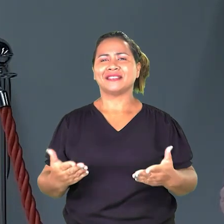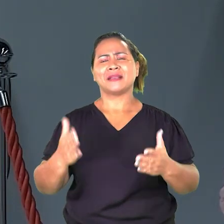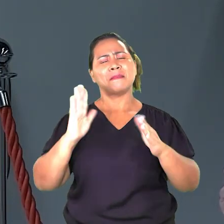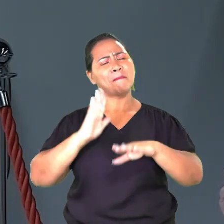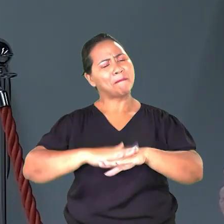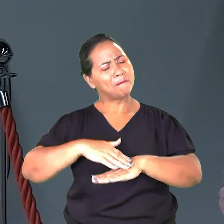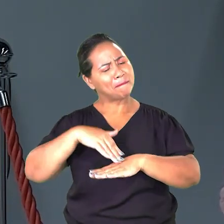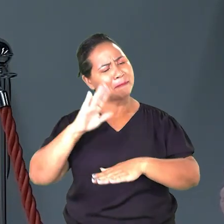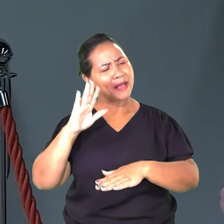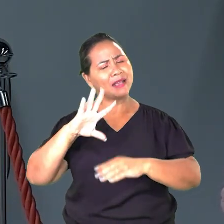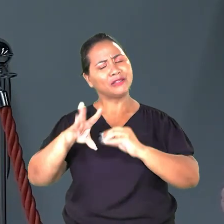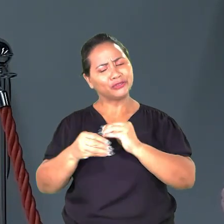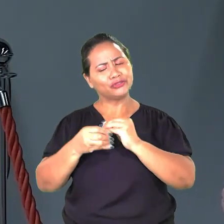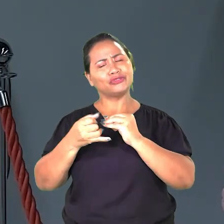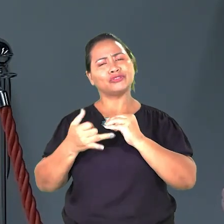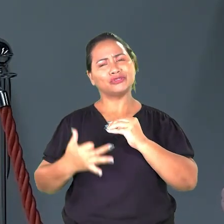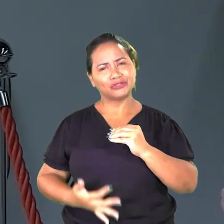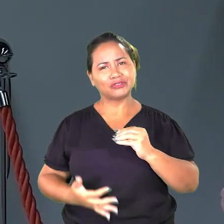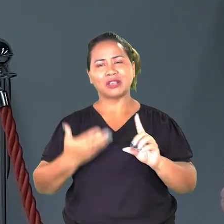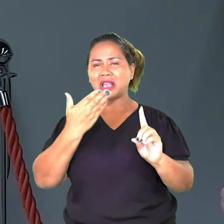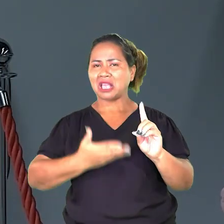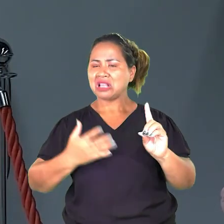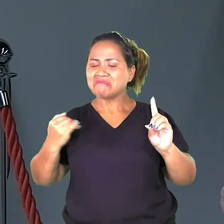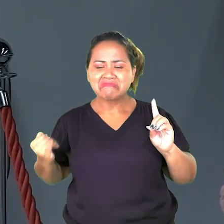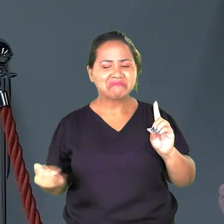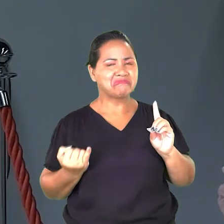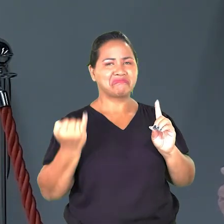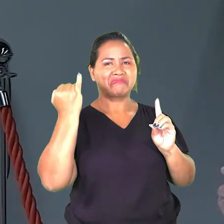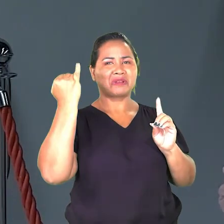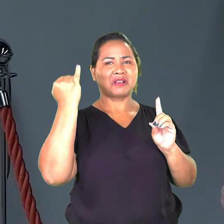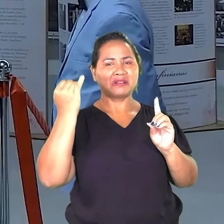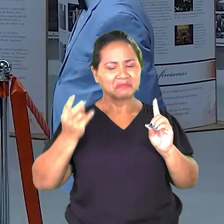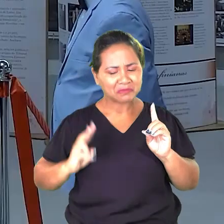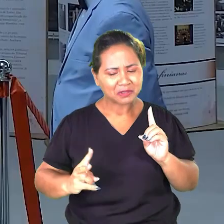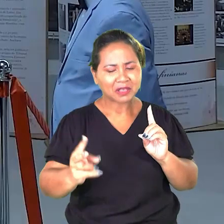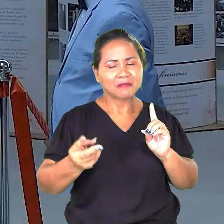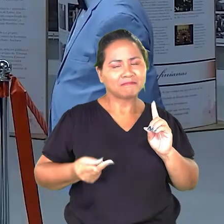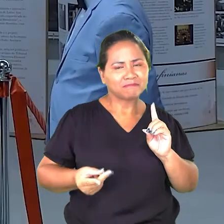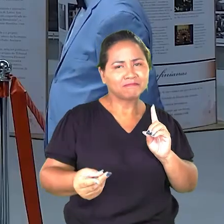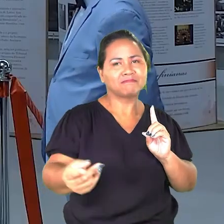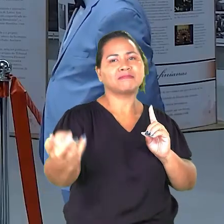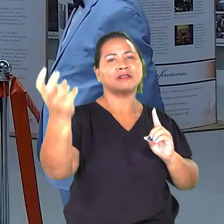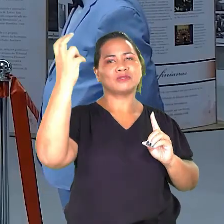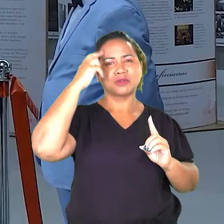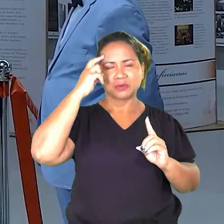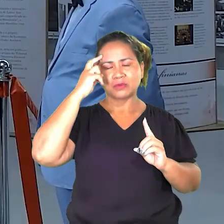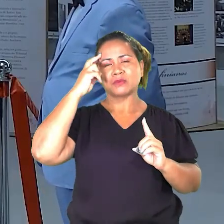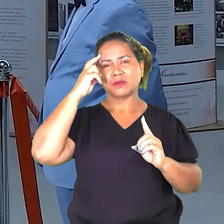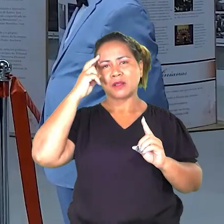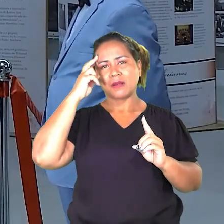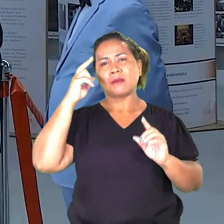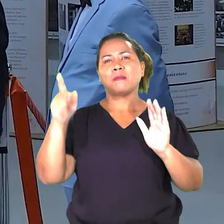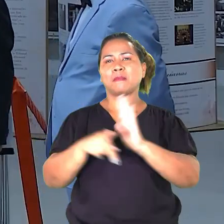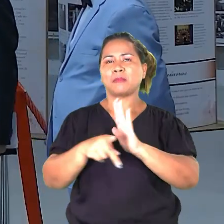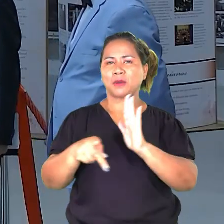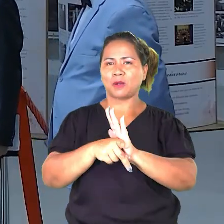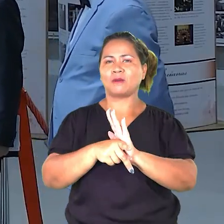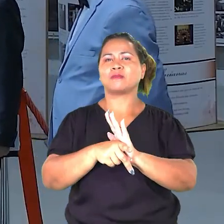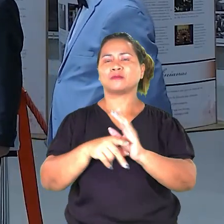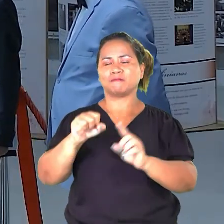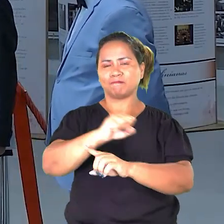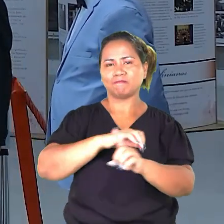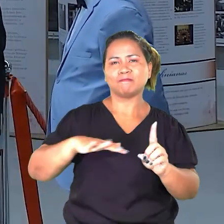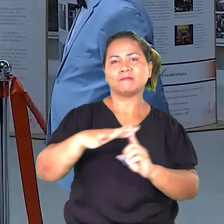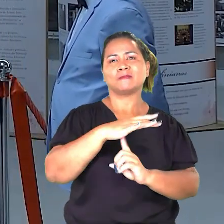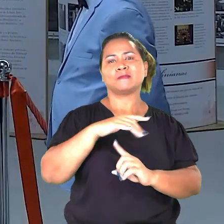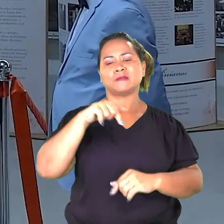anos. A opção pelo nome do Paulo Bonfim já seria, por si só, mais que justificada pela enorme importância que ele sempre teve e